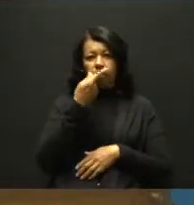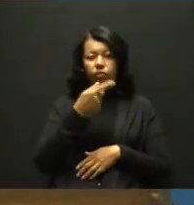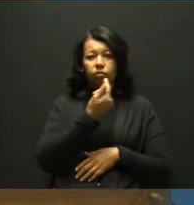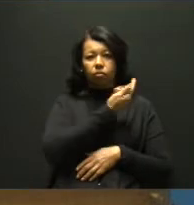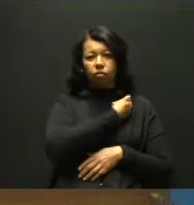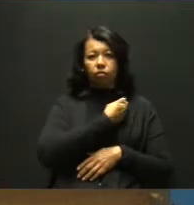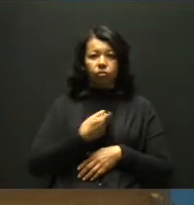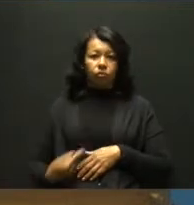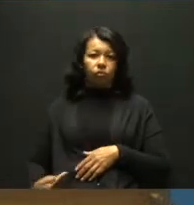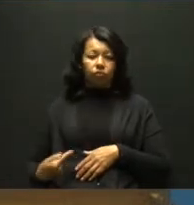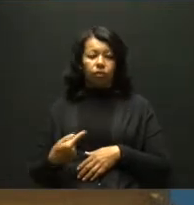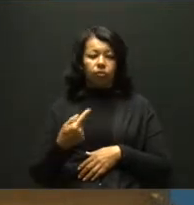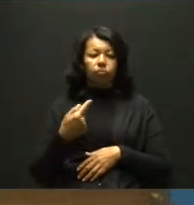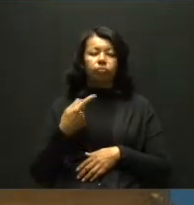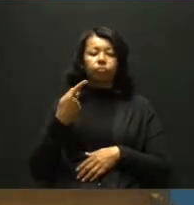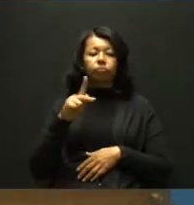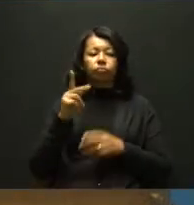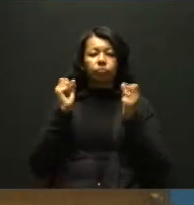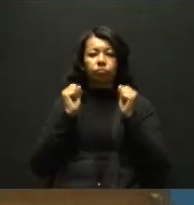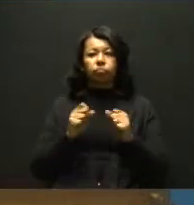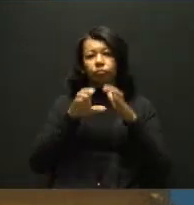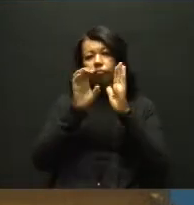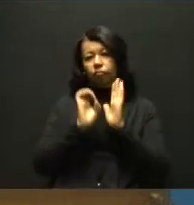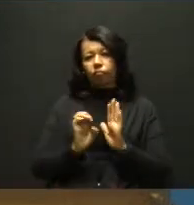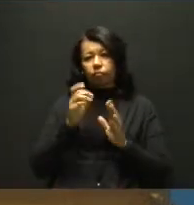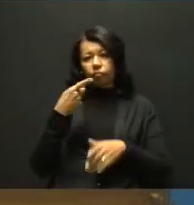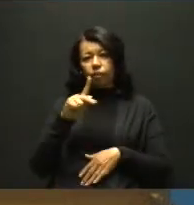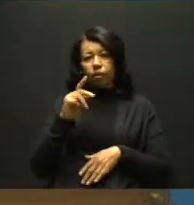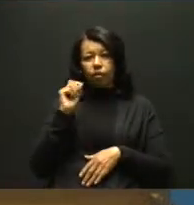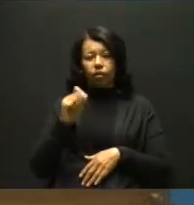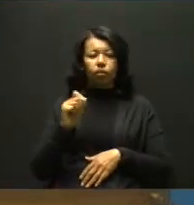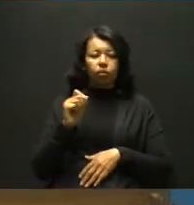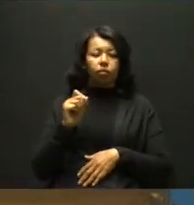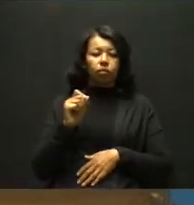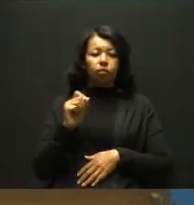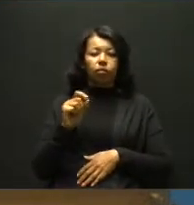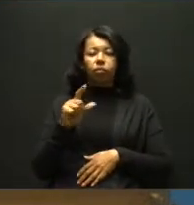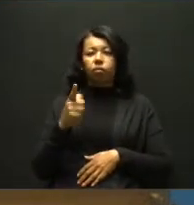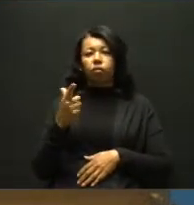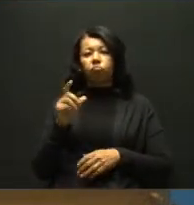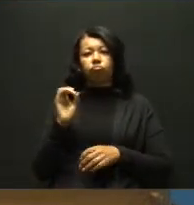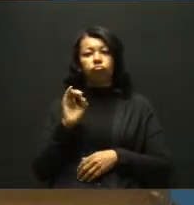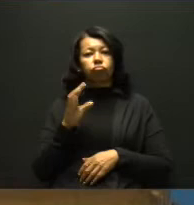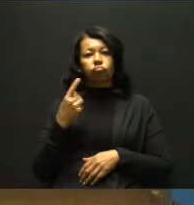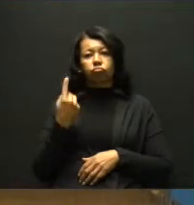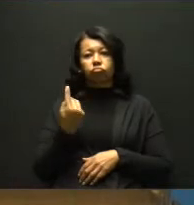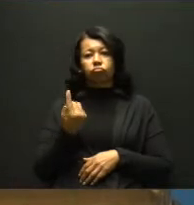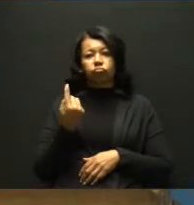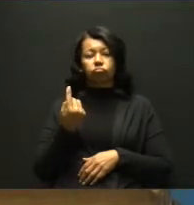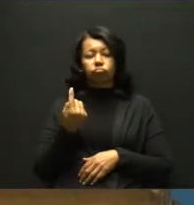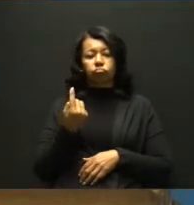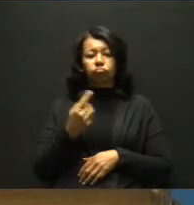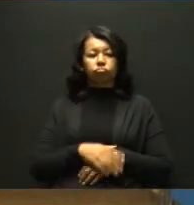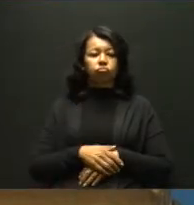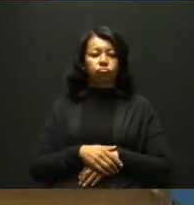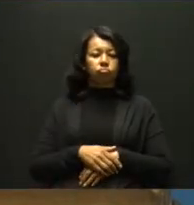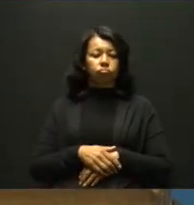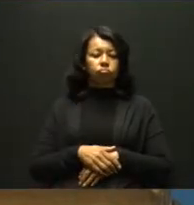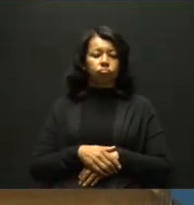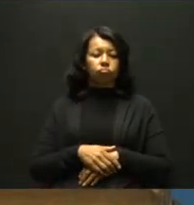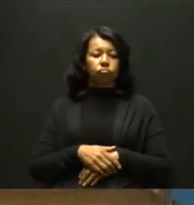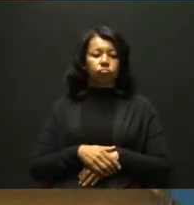governo ao poder executivo pra que não fique apenas vereador macio